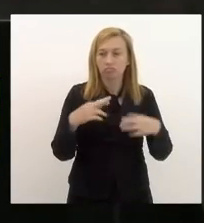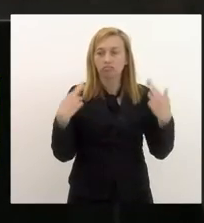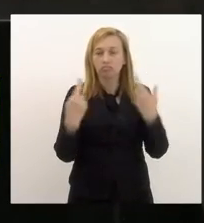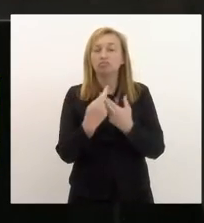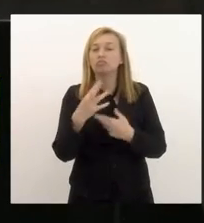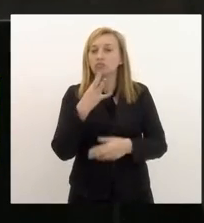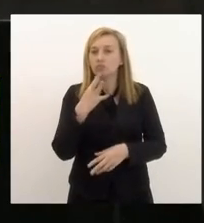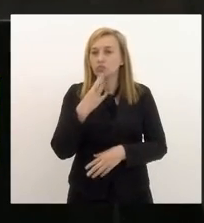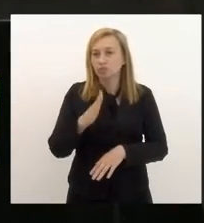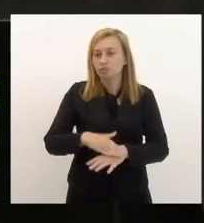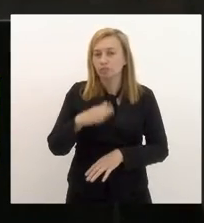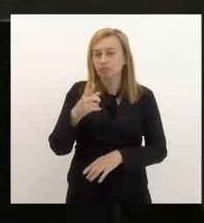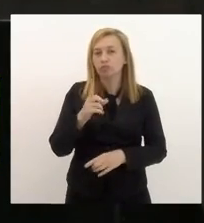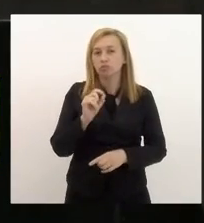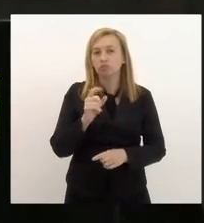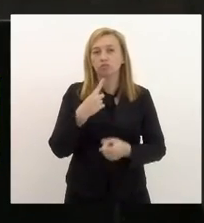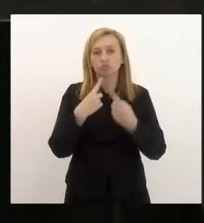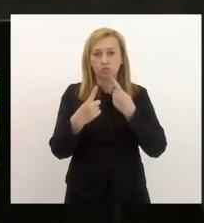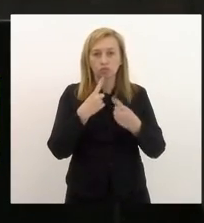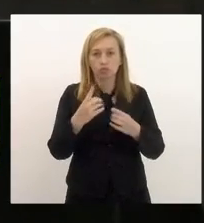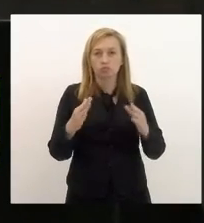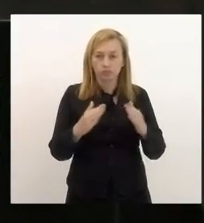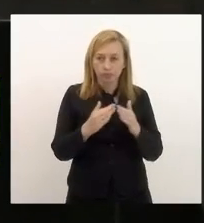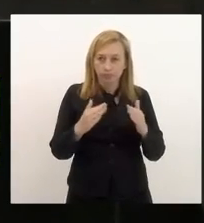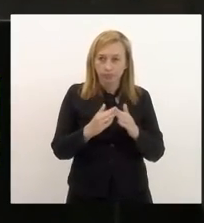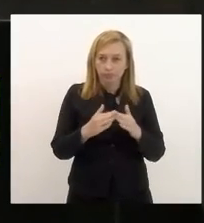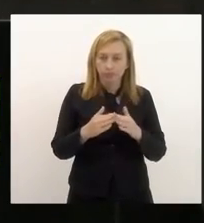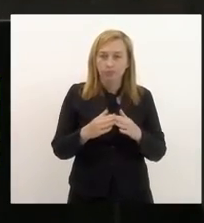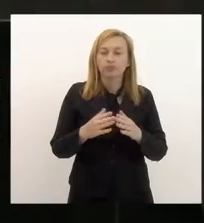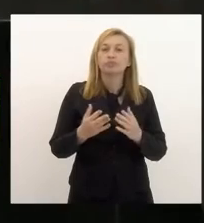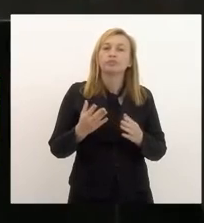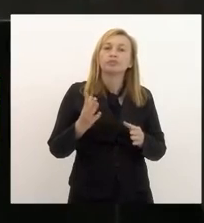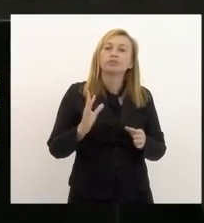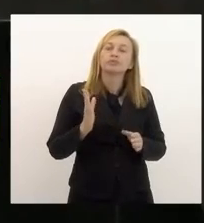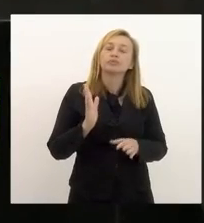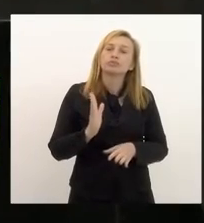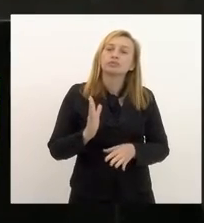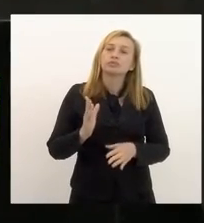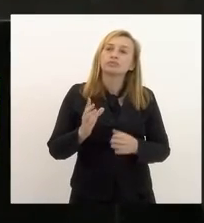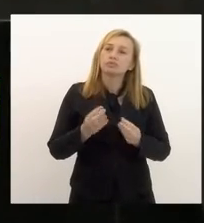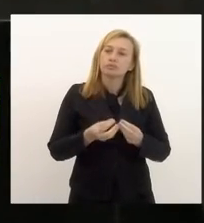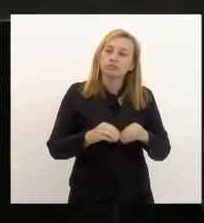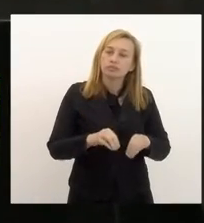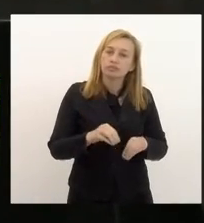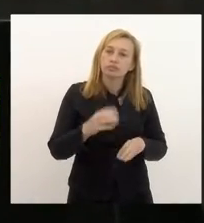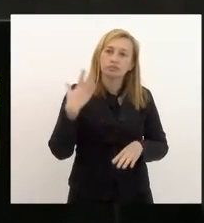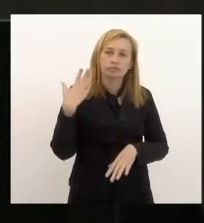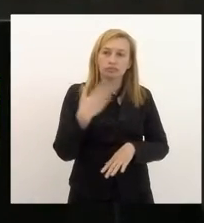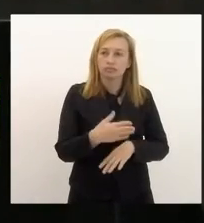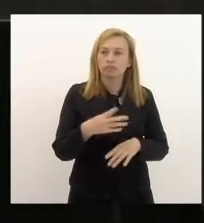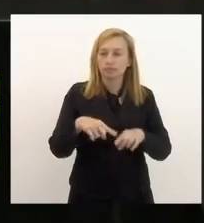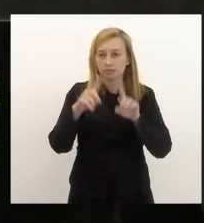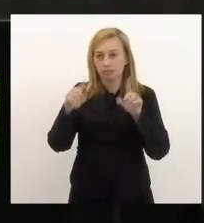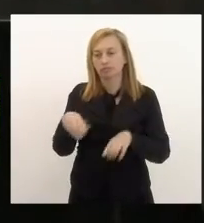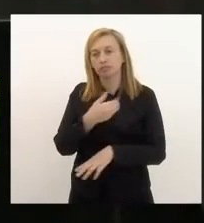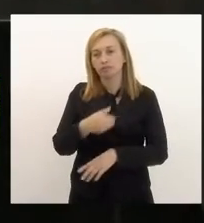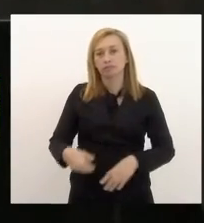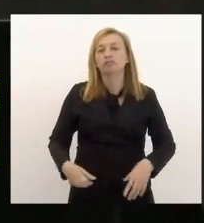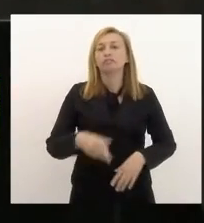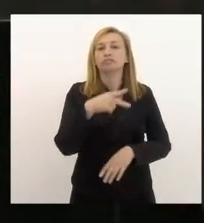tomarem conhecimento que está sendo discutido aqui nessa casa que atinge diretamente ao corpo de funcionalismo público